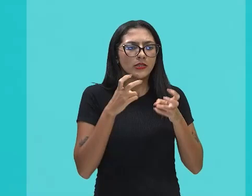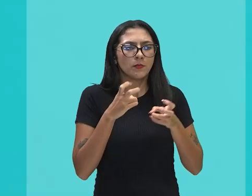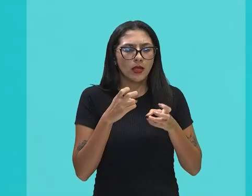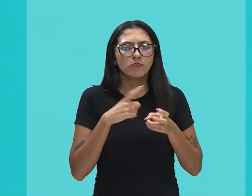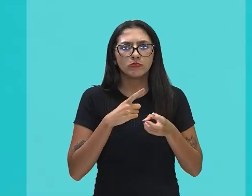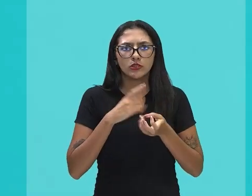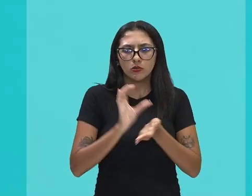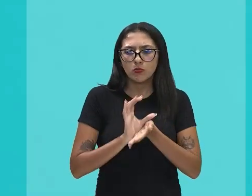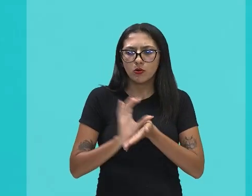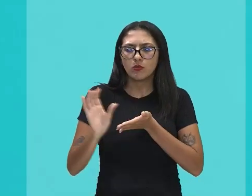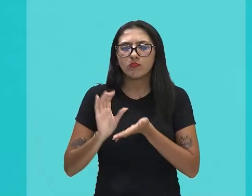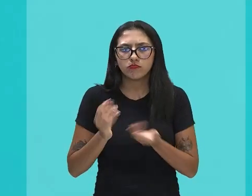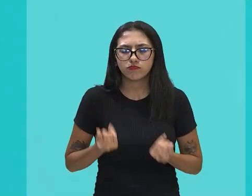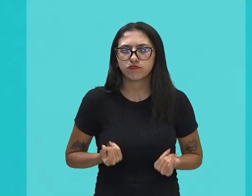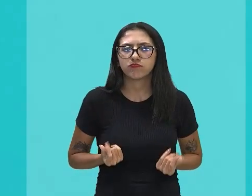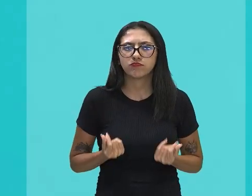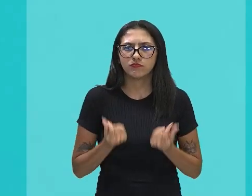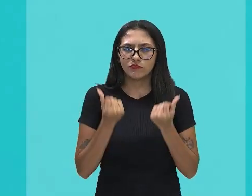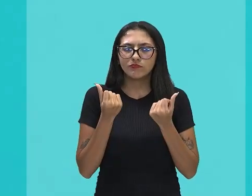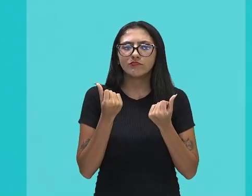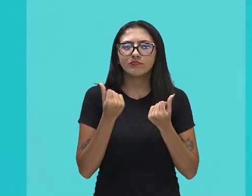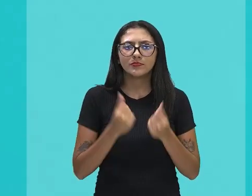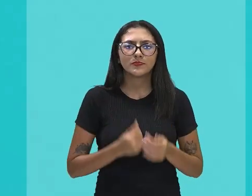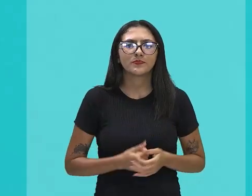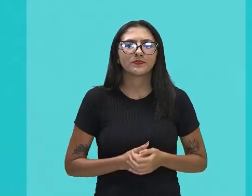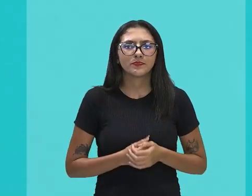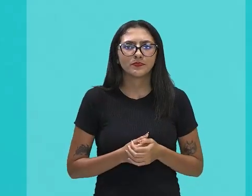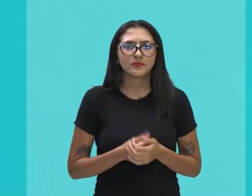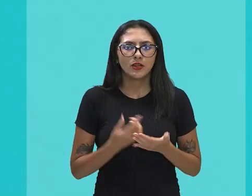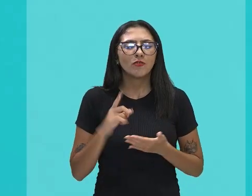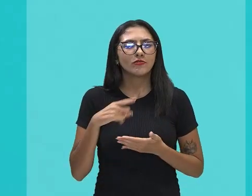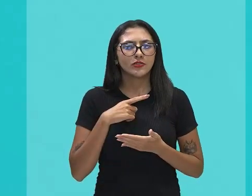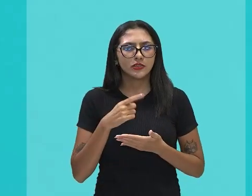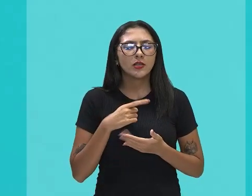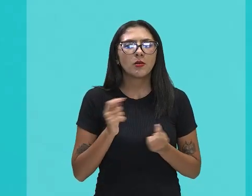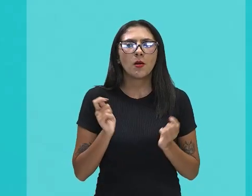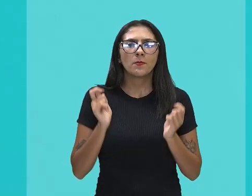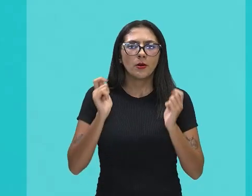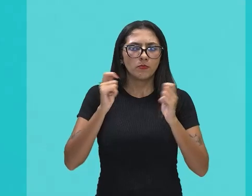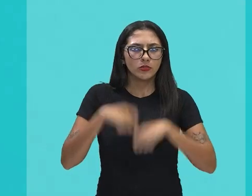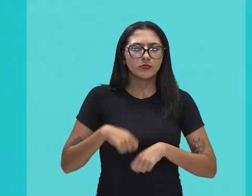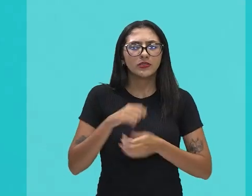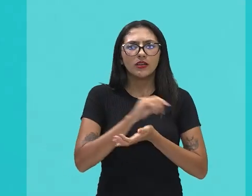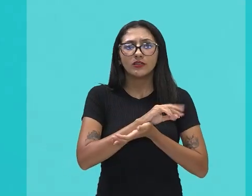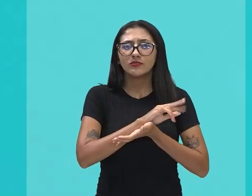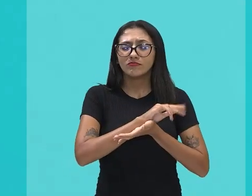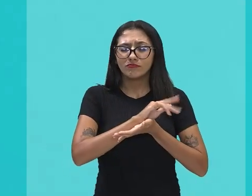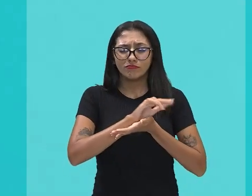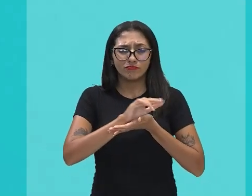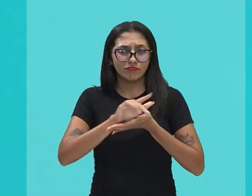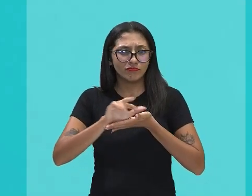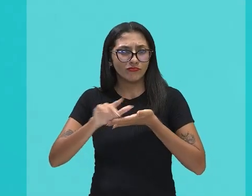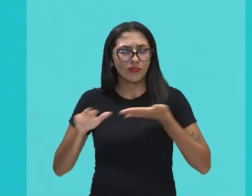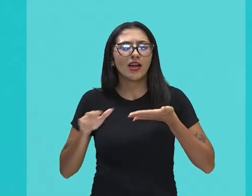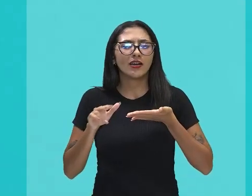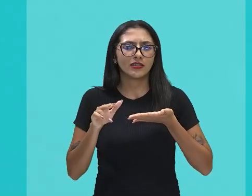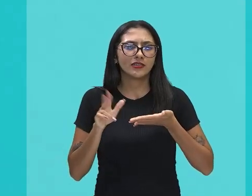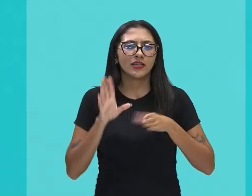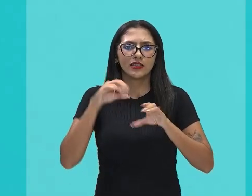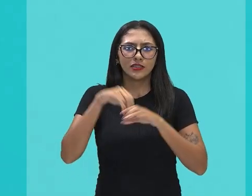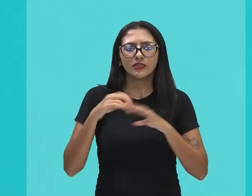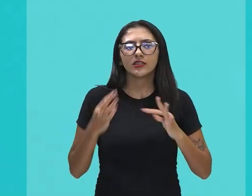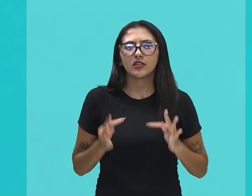movimentação monetária muito grande, o que mostra para a gente um leque gigante aí, um amplo campo, né,